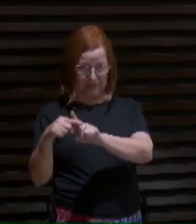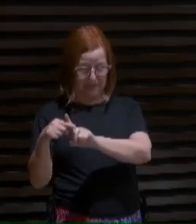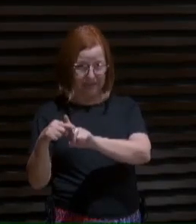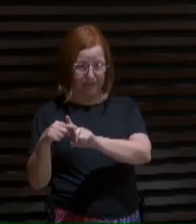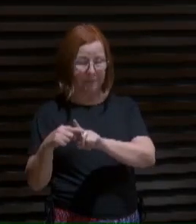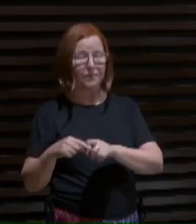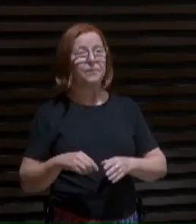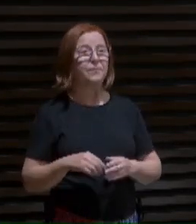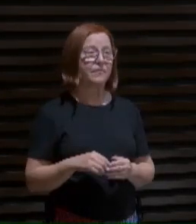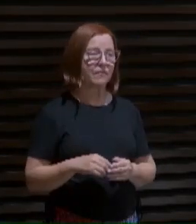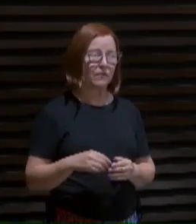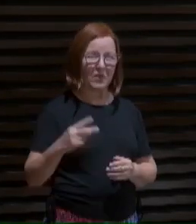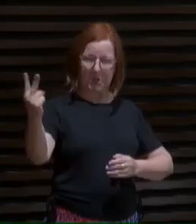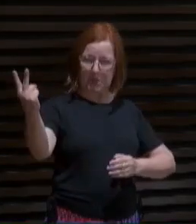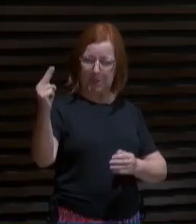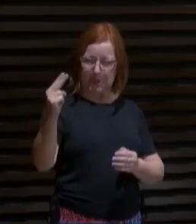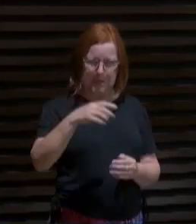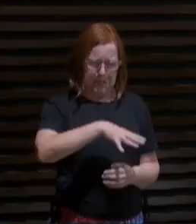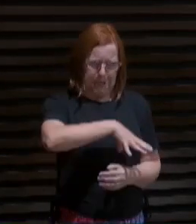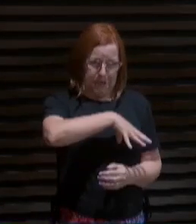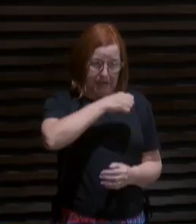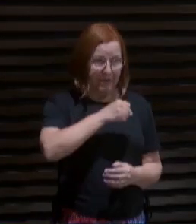é a palavra, furiosos,